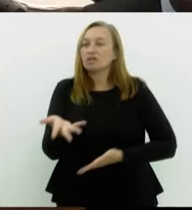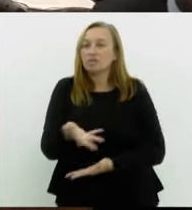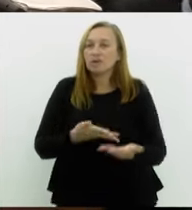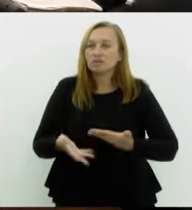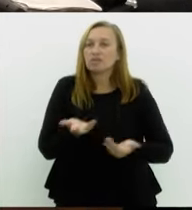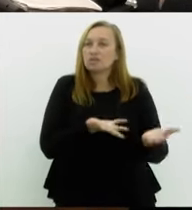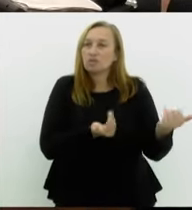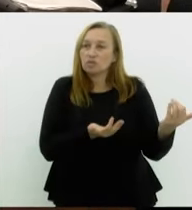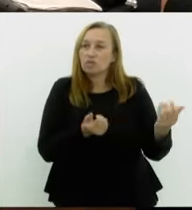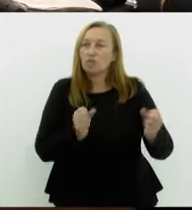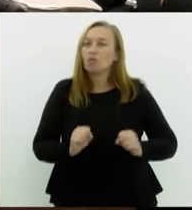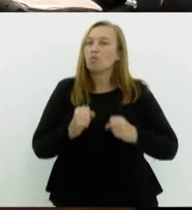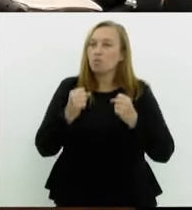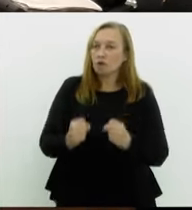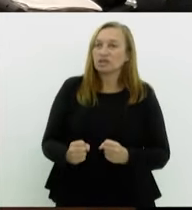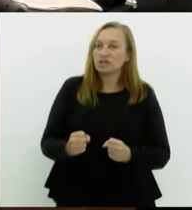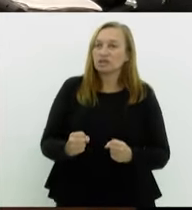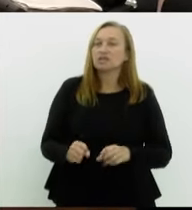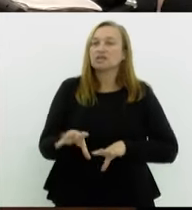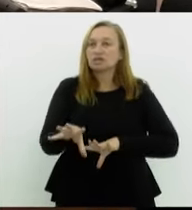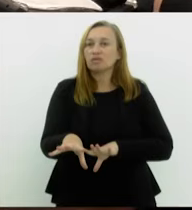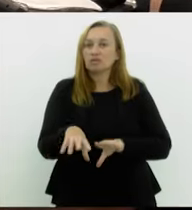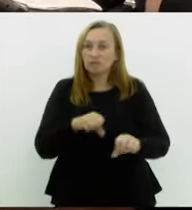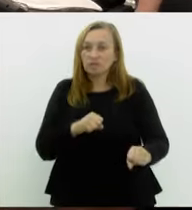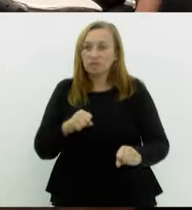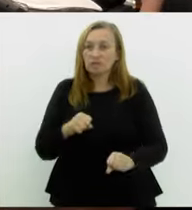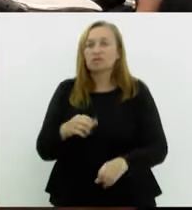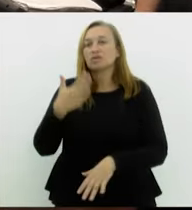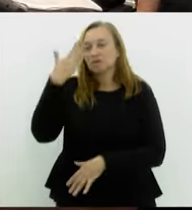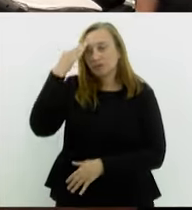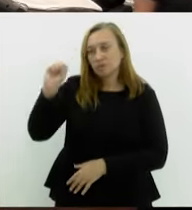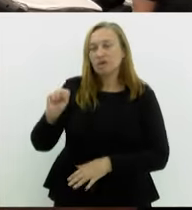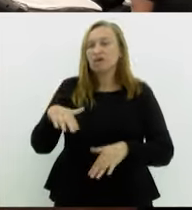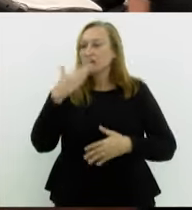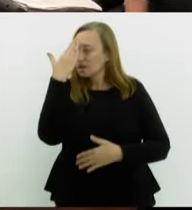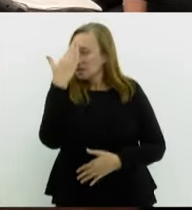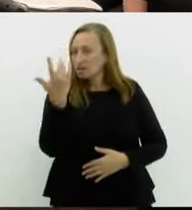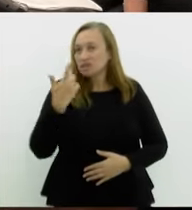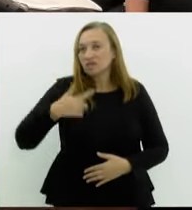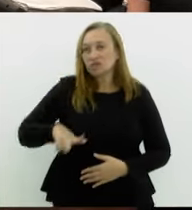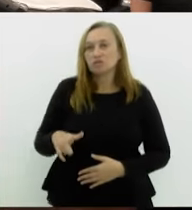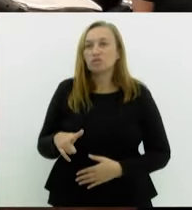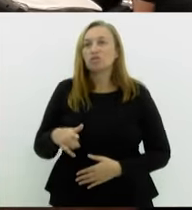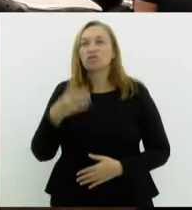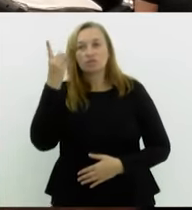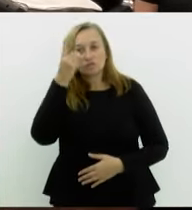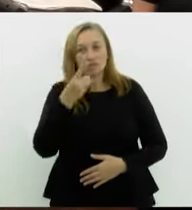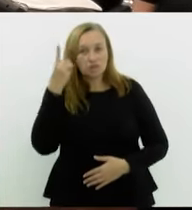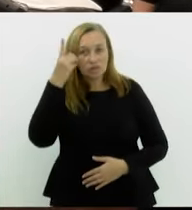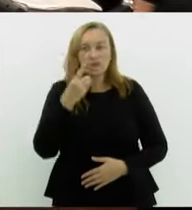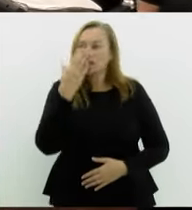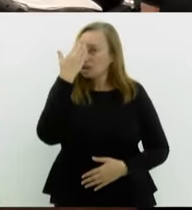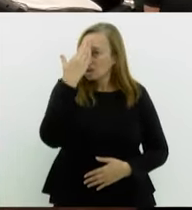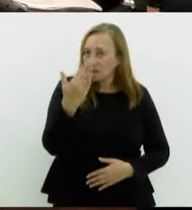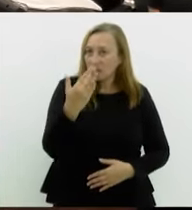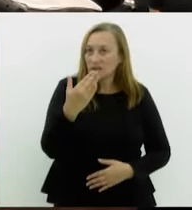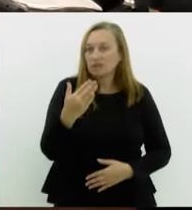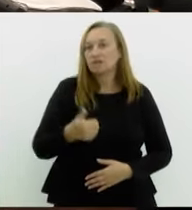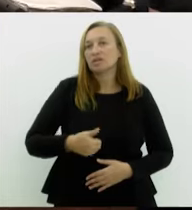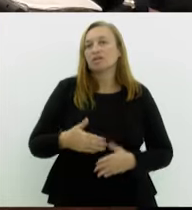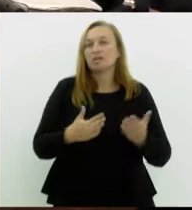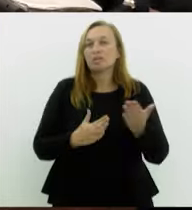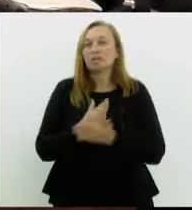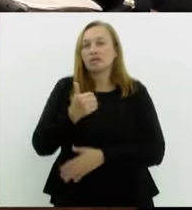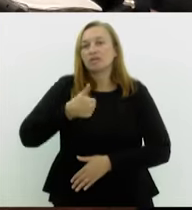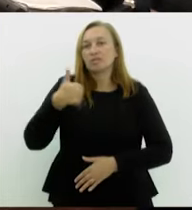potência comunitária na formulação desses saberes. Então, agradeço novamente aos deputados, agradeço por passar em primeira e